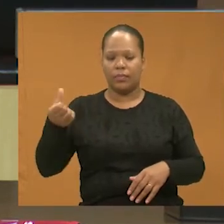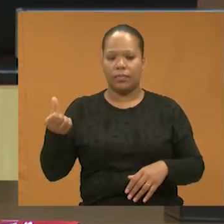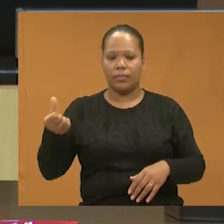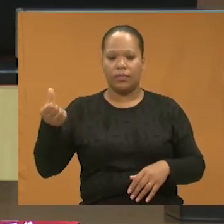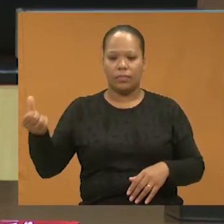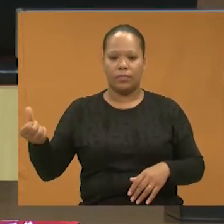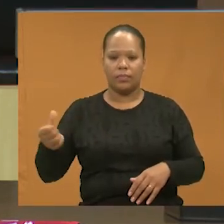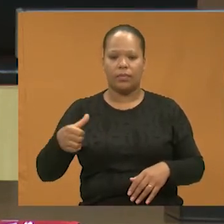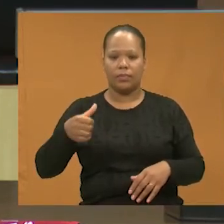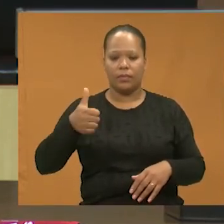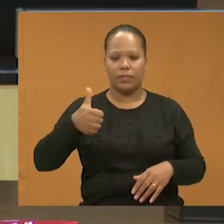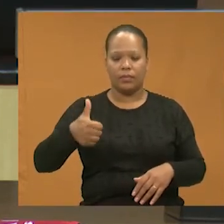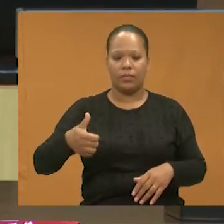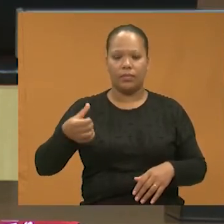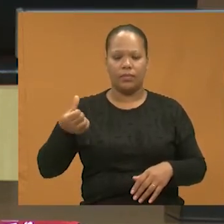6.166/2017,